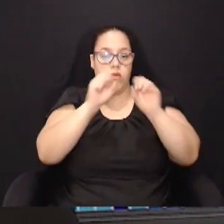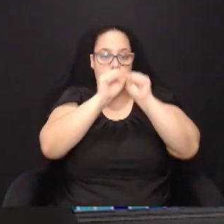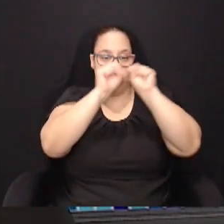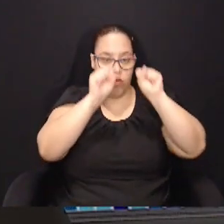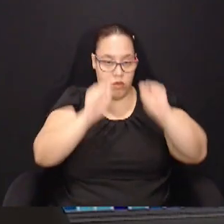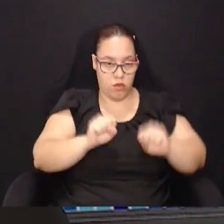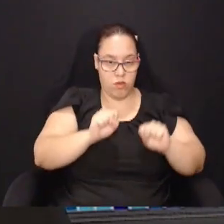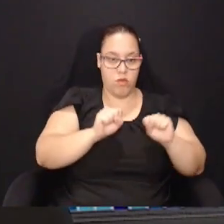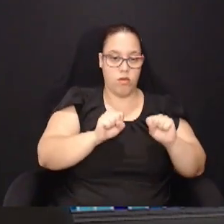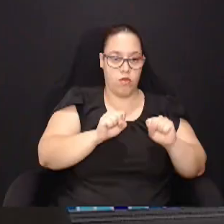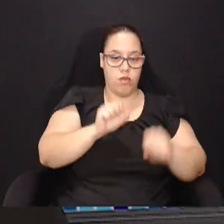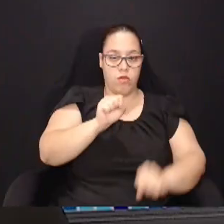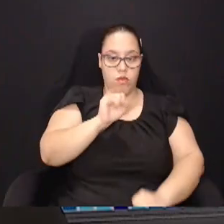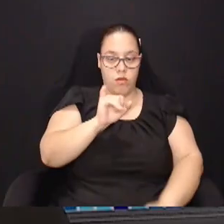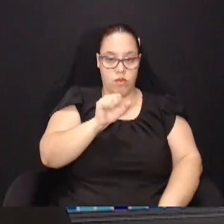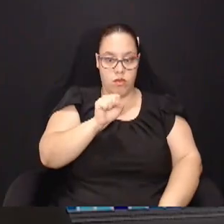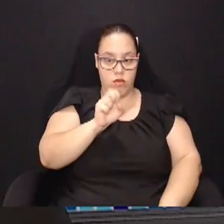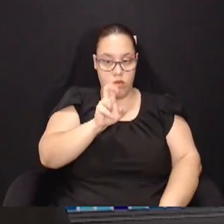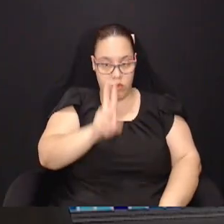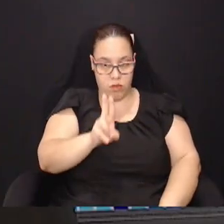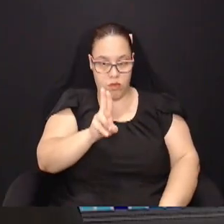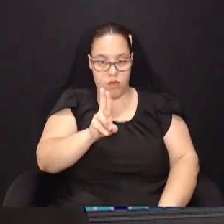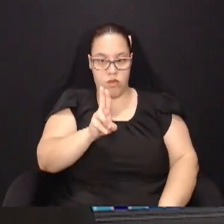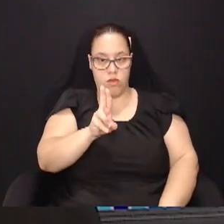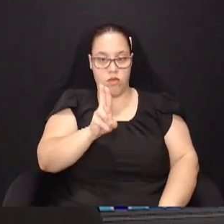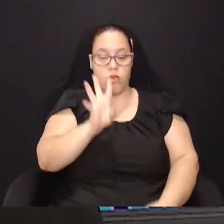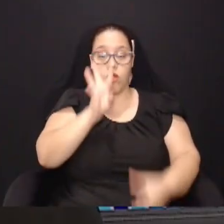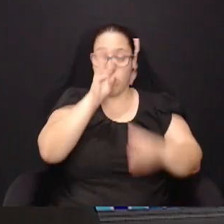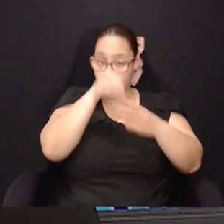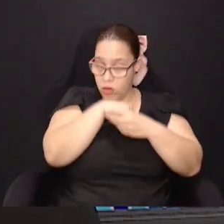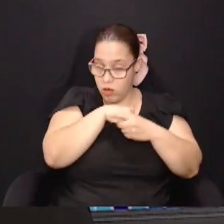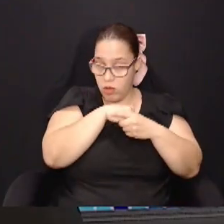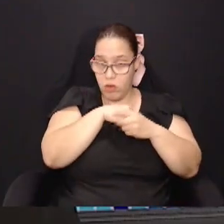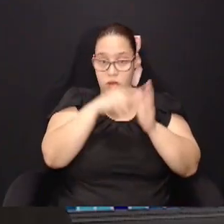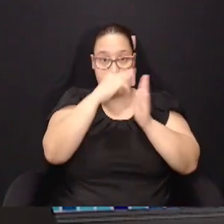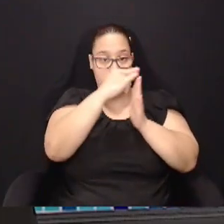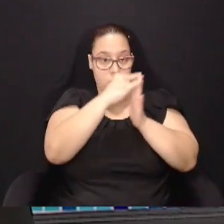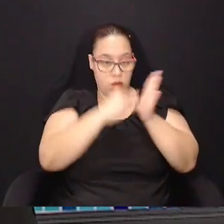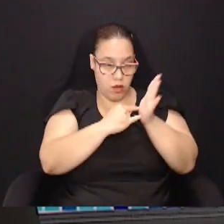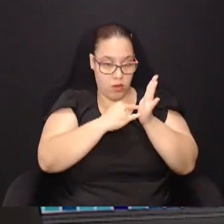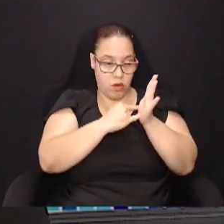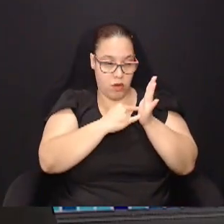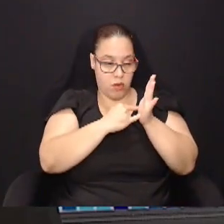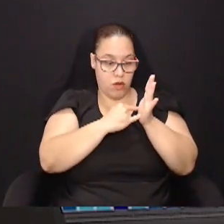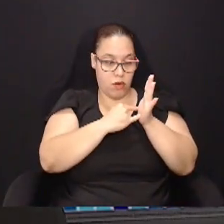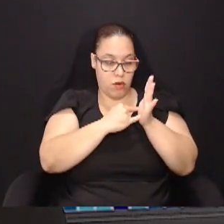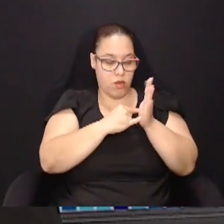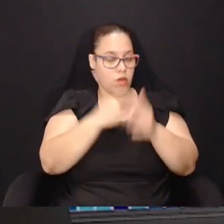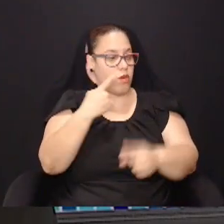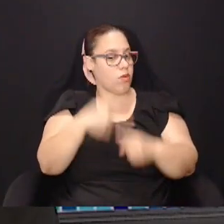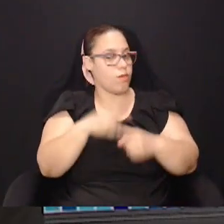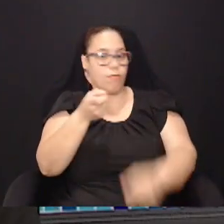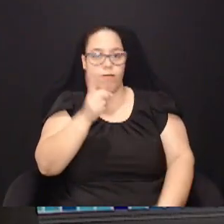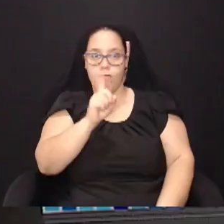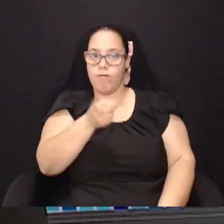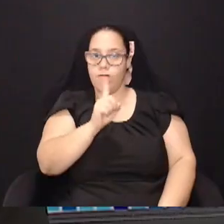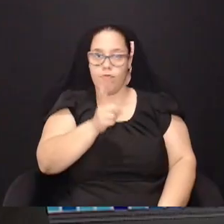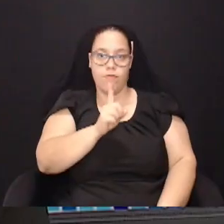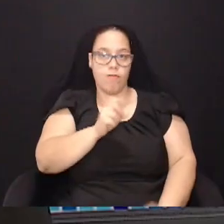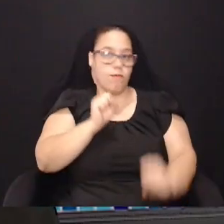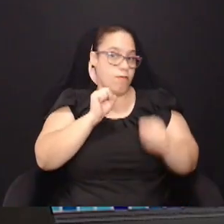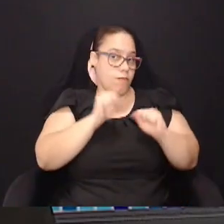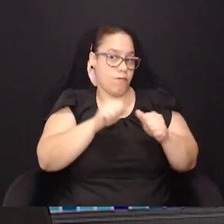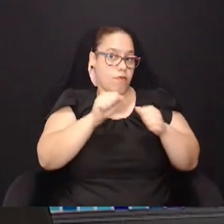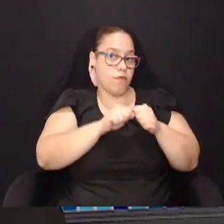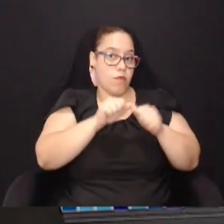SISU, para ver se ele está dentro dessa listagem, dessa primeira listagem, porque se ele não estiver, ele pode fazer